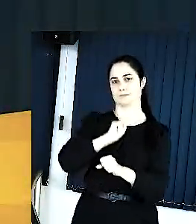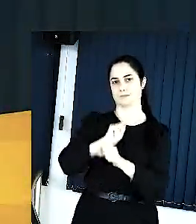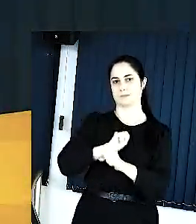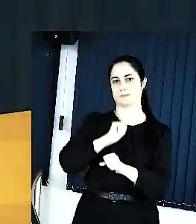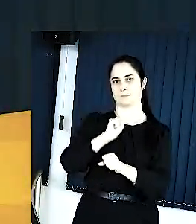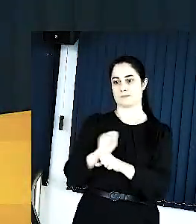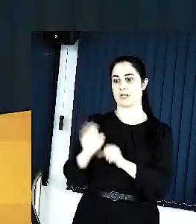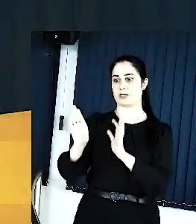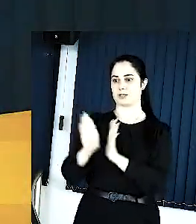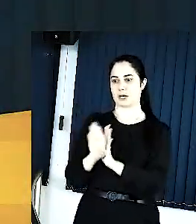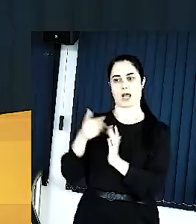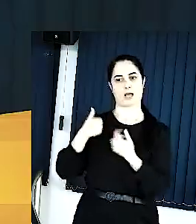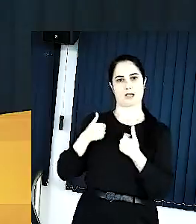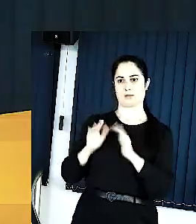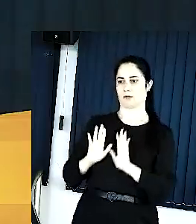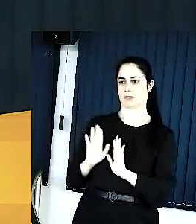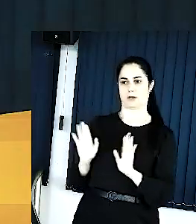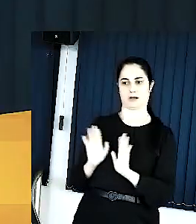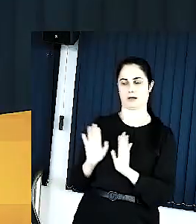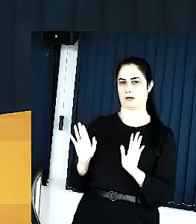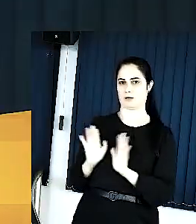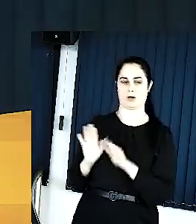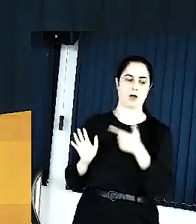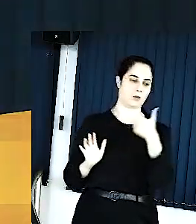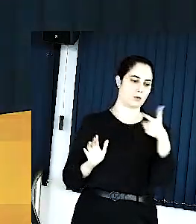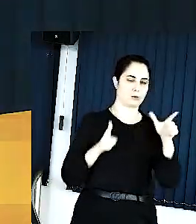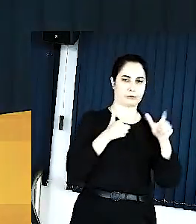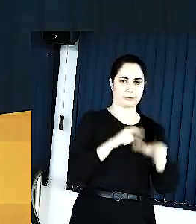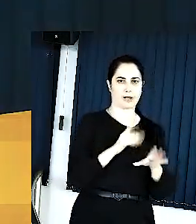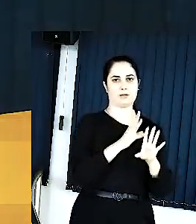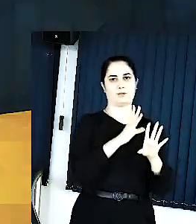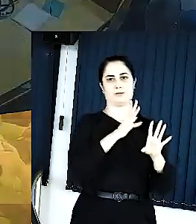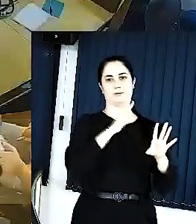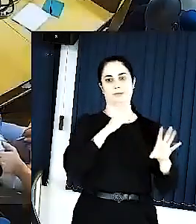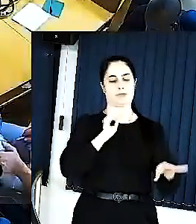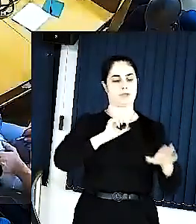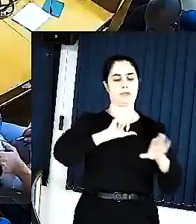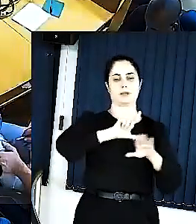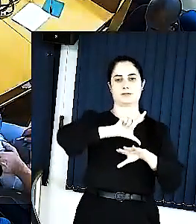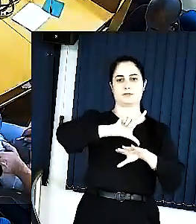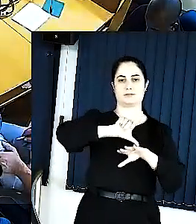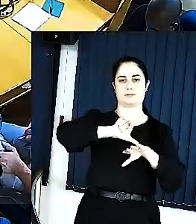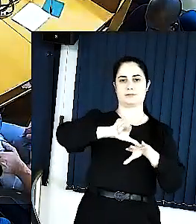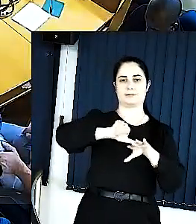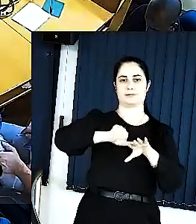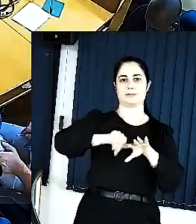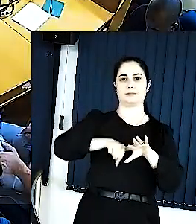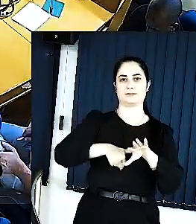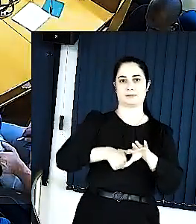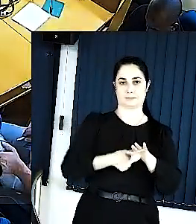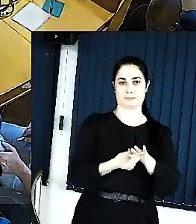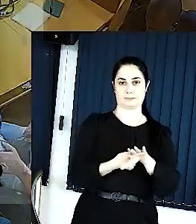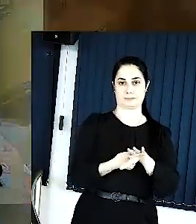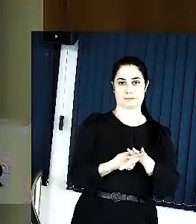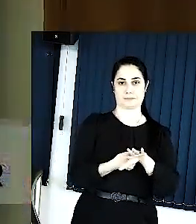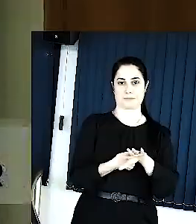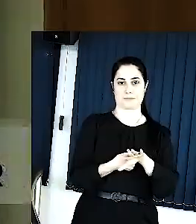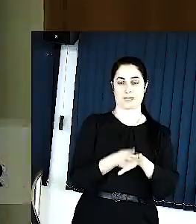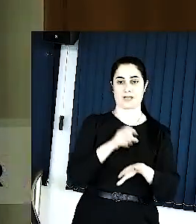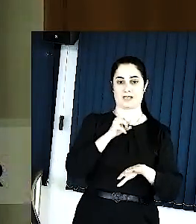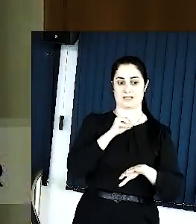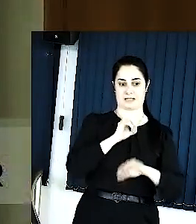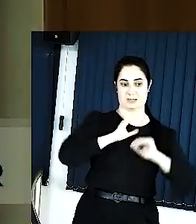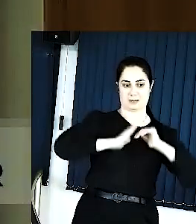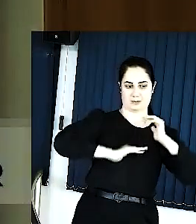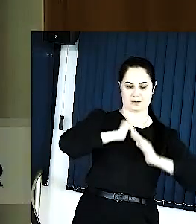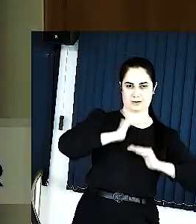e chega lá e não é comigo, você tem que ir em tal setor, e assim vai indo, e o tempo vai passando. Quando não é o